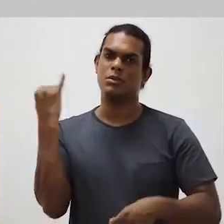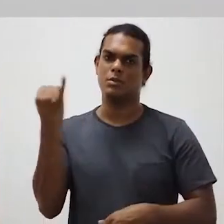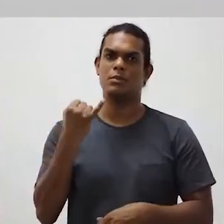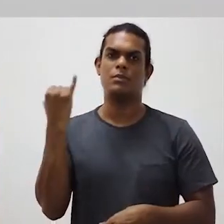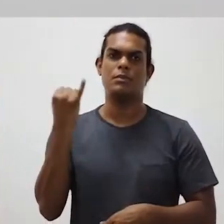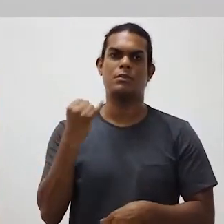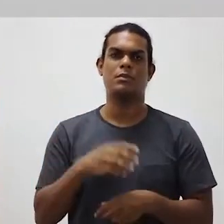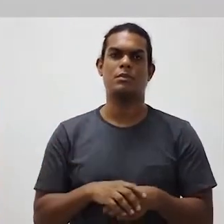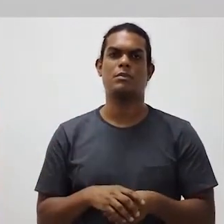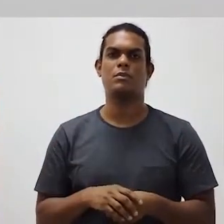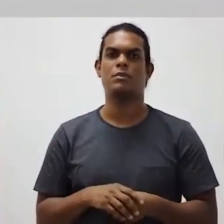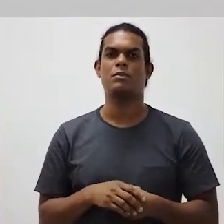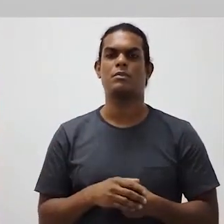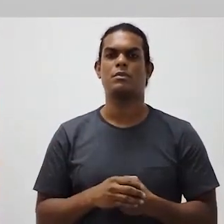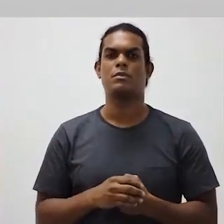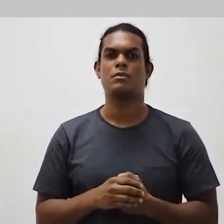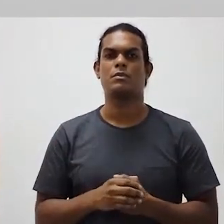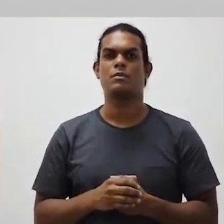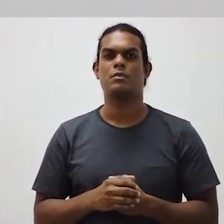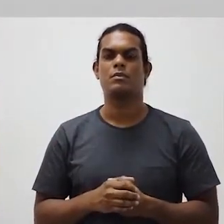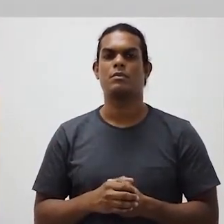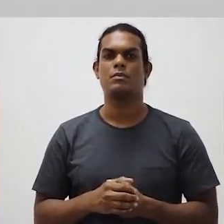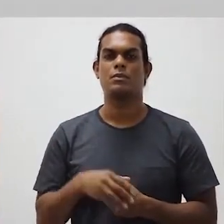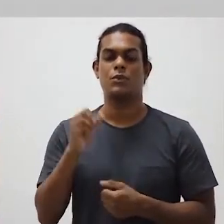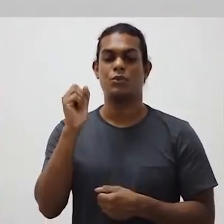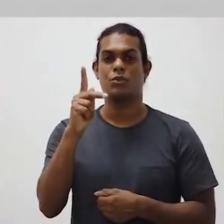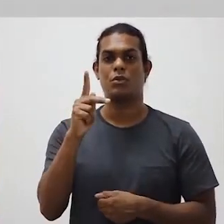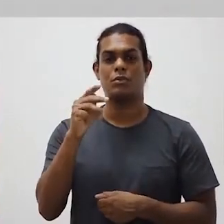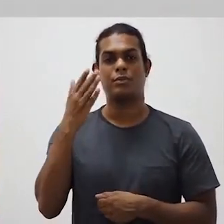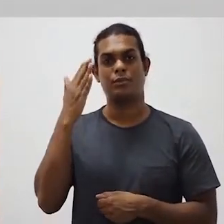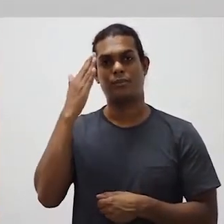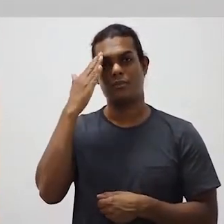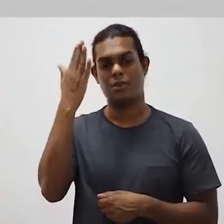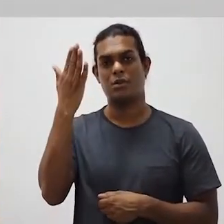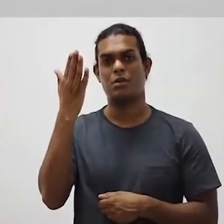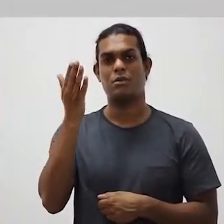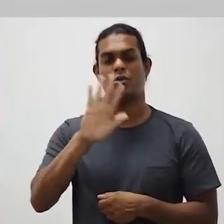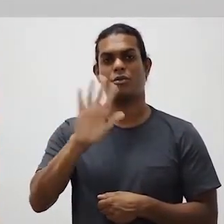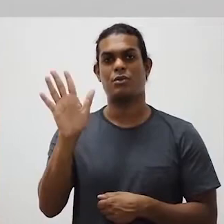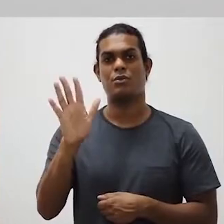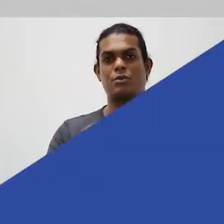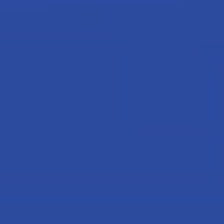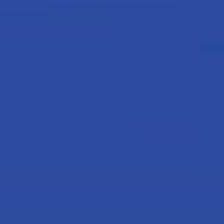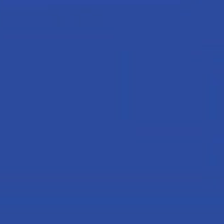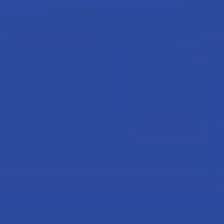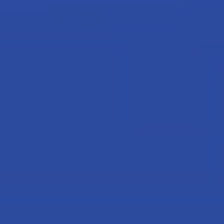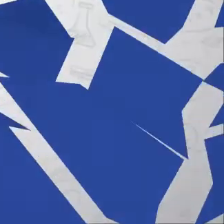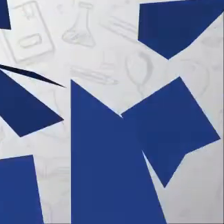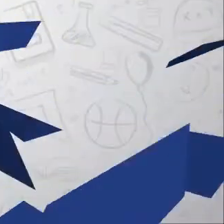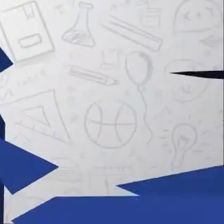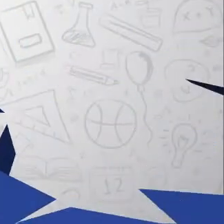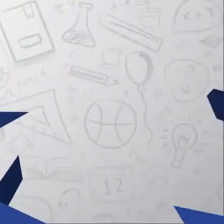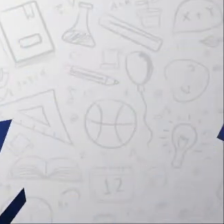com os professores disponíveis do seu módulo. Ok? Então, obrigado e até a próxima.